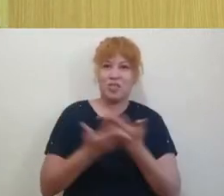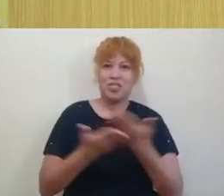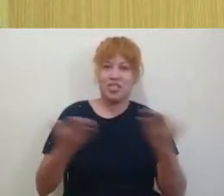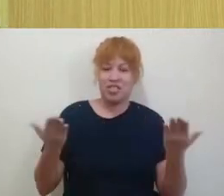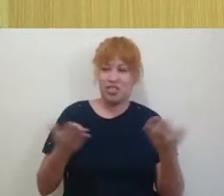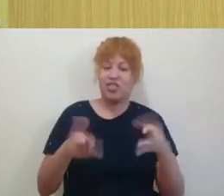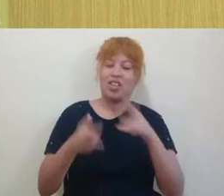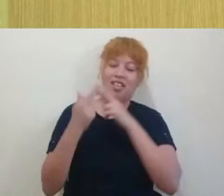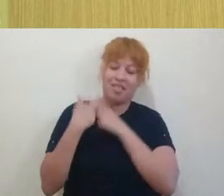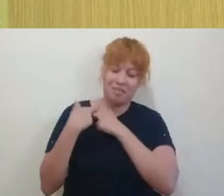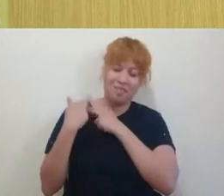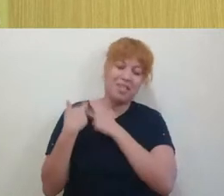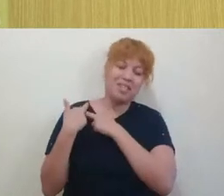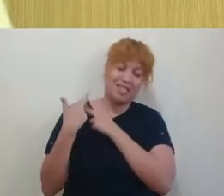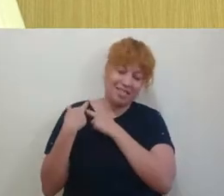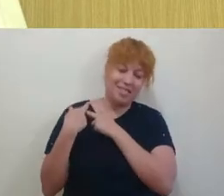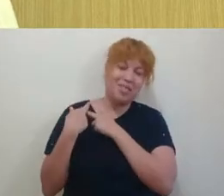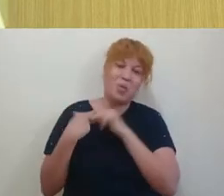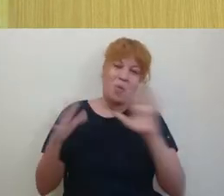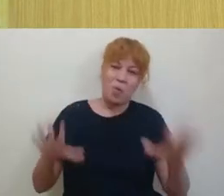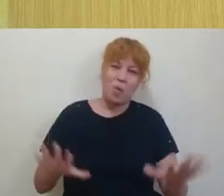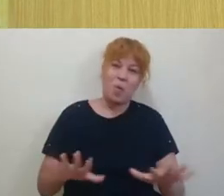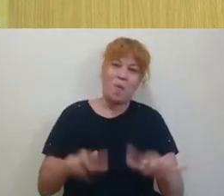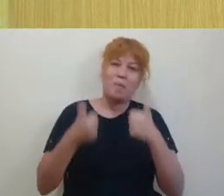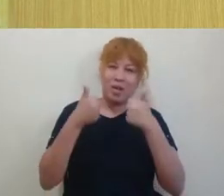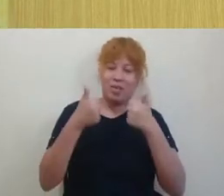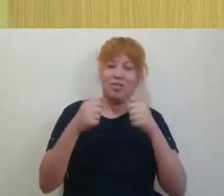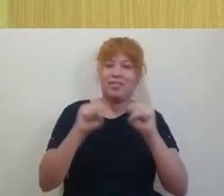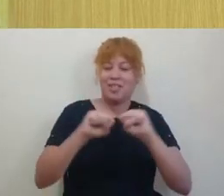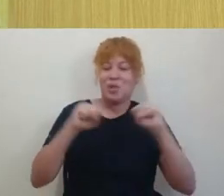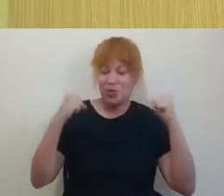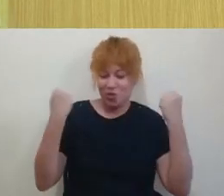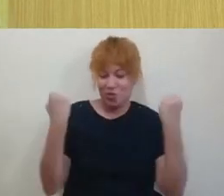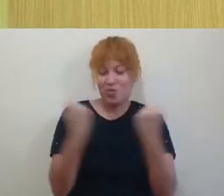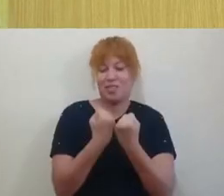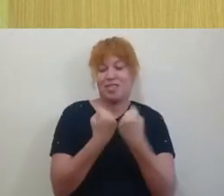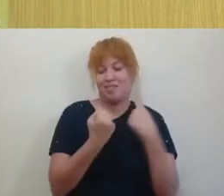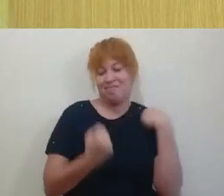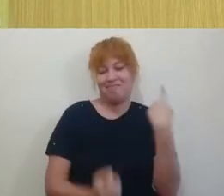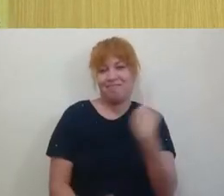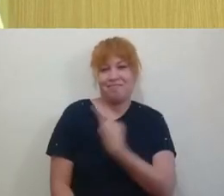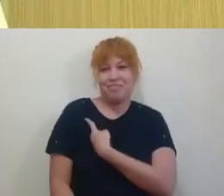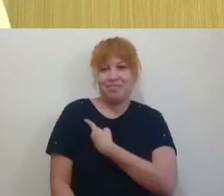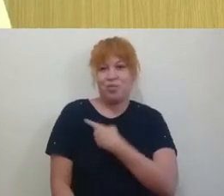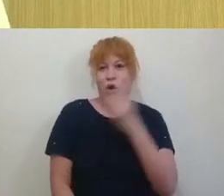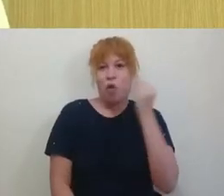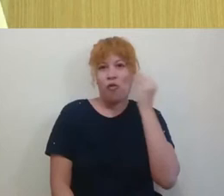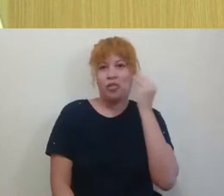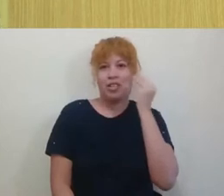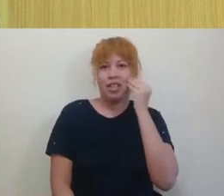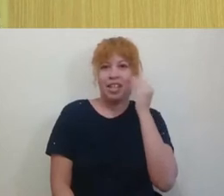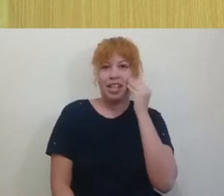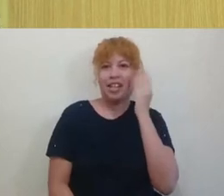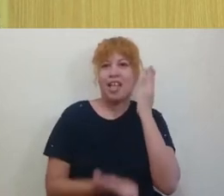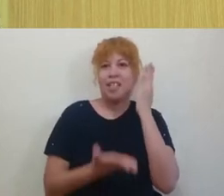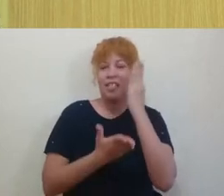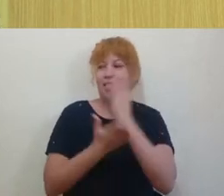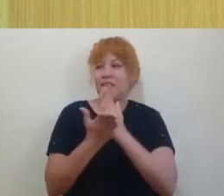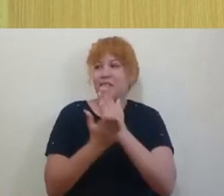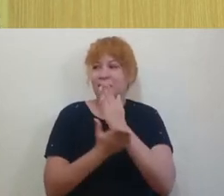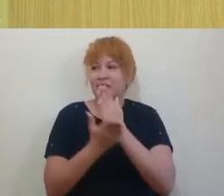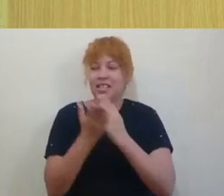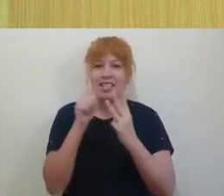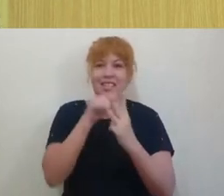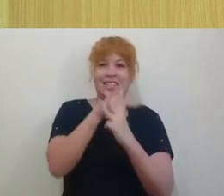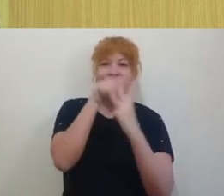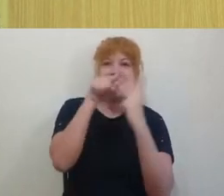Eu costumo dizer, gente, que a gente, quando constrói uma carreira profissional, é muito lícito e muito justo